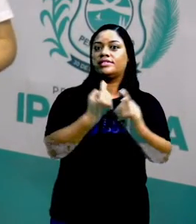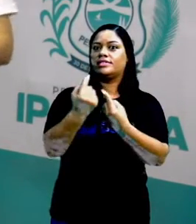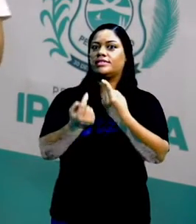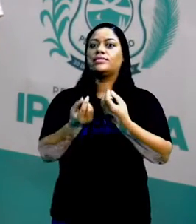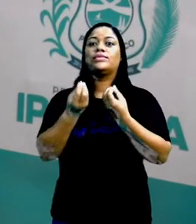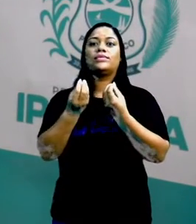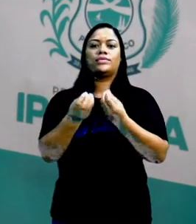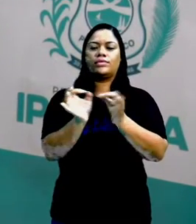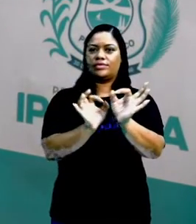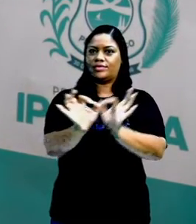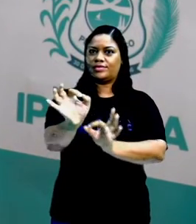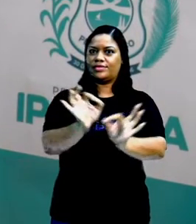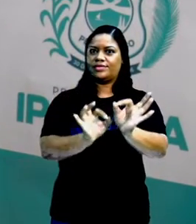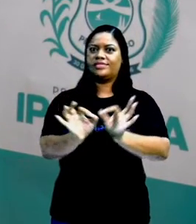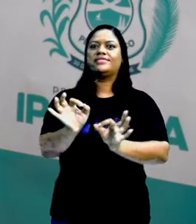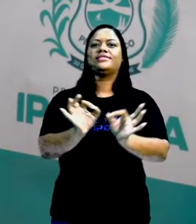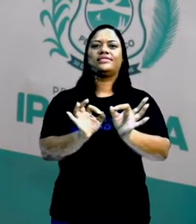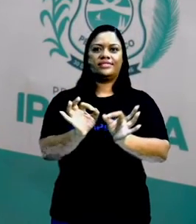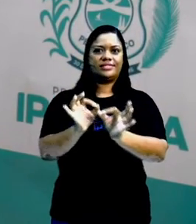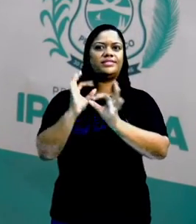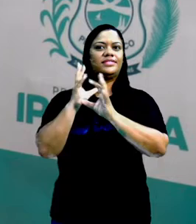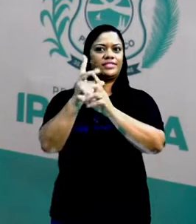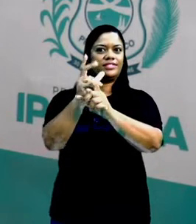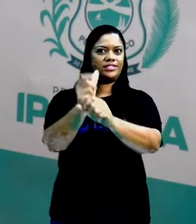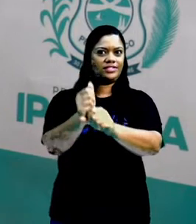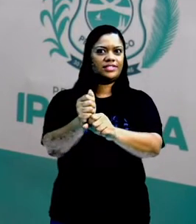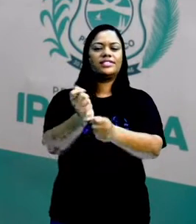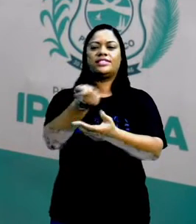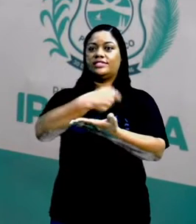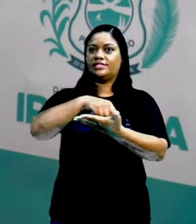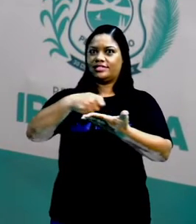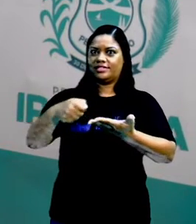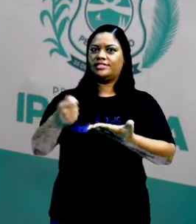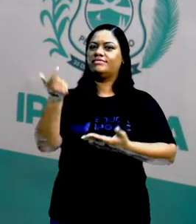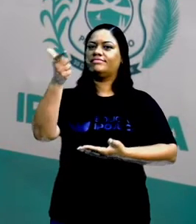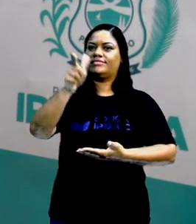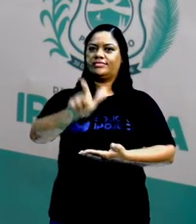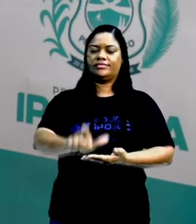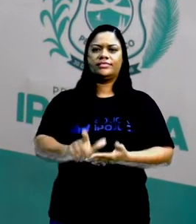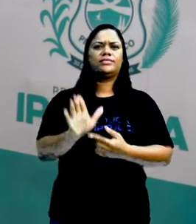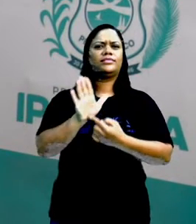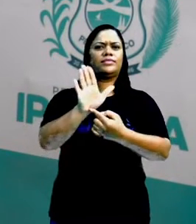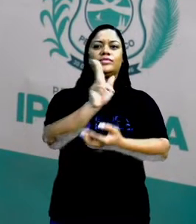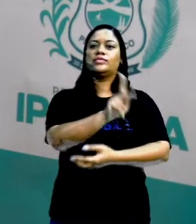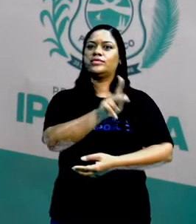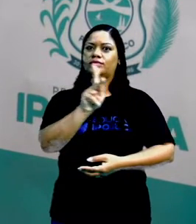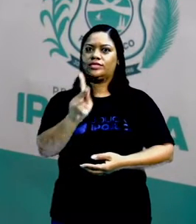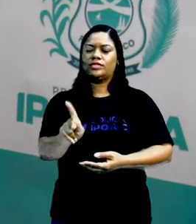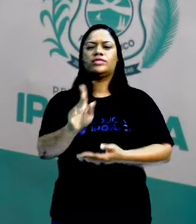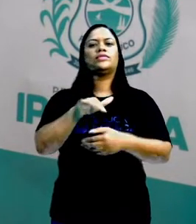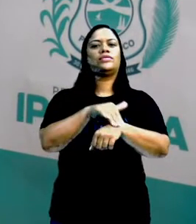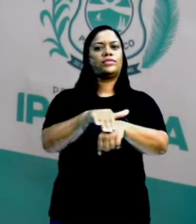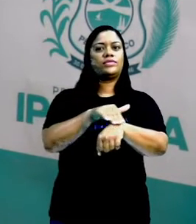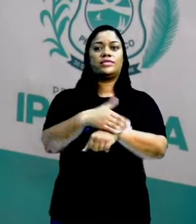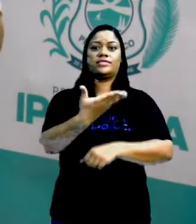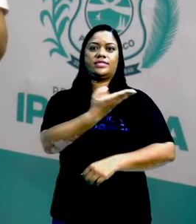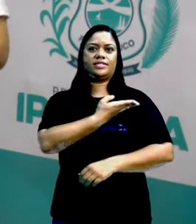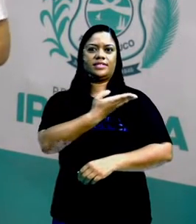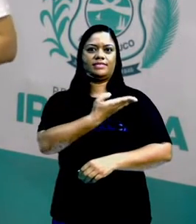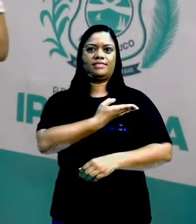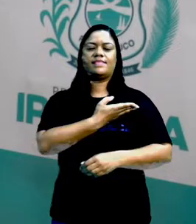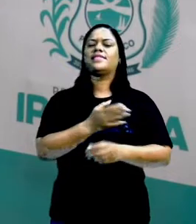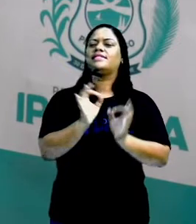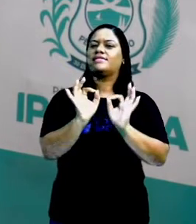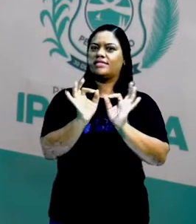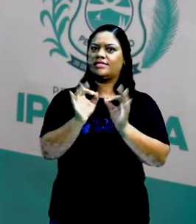cada um organizou essa reescrita. Discute com o teu professor, mostra, conversa com os teus colegas.